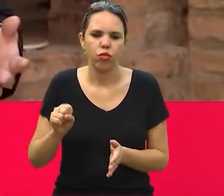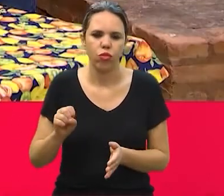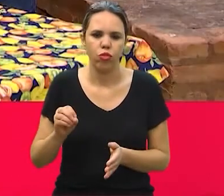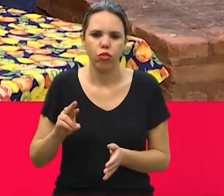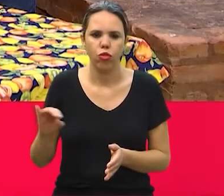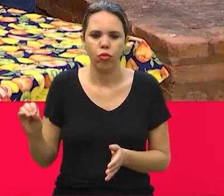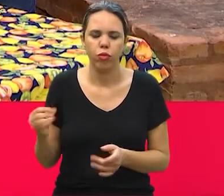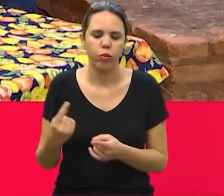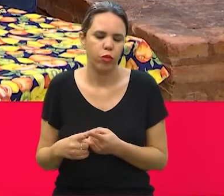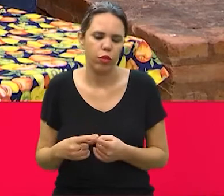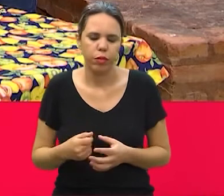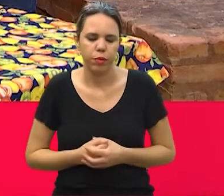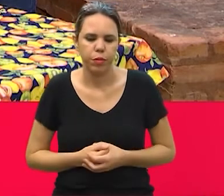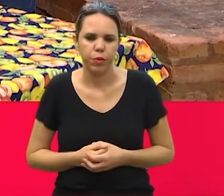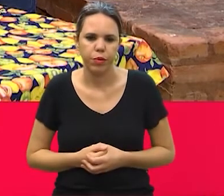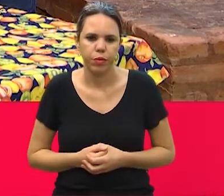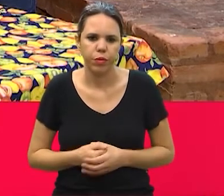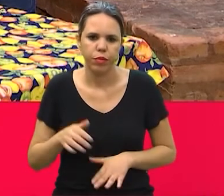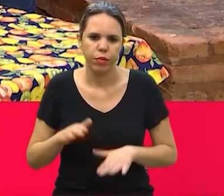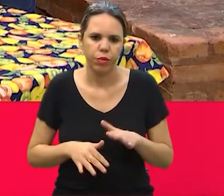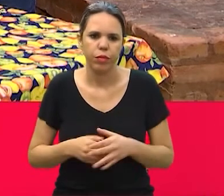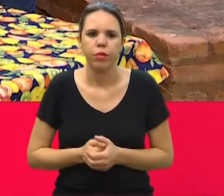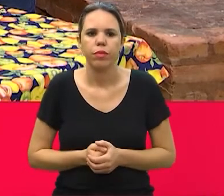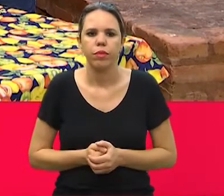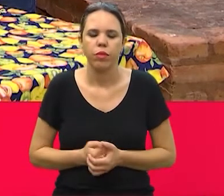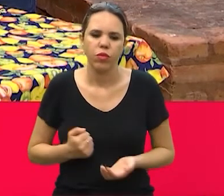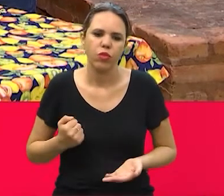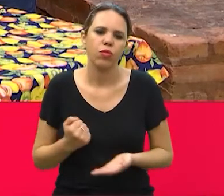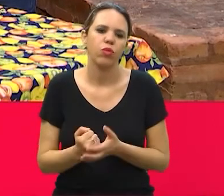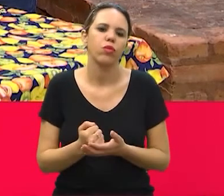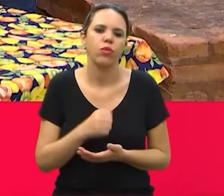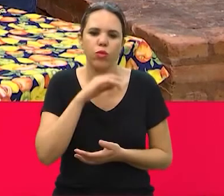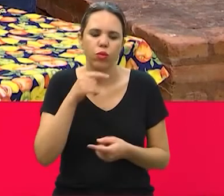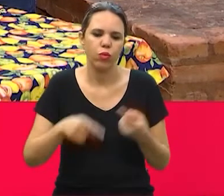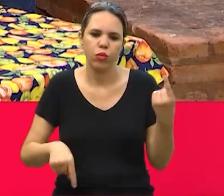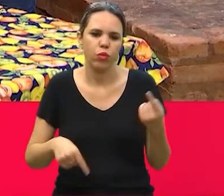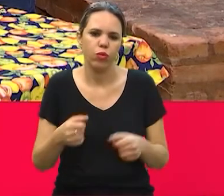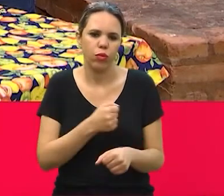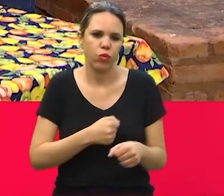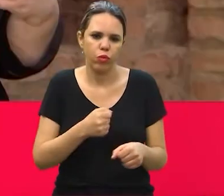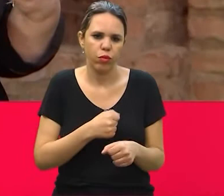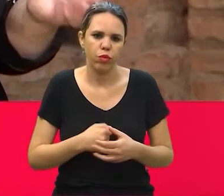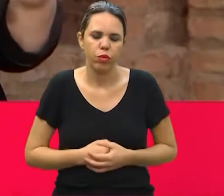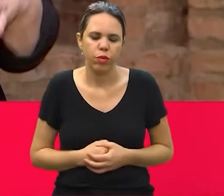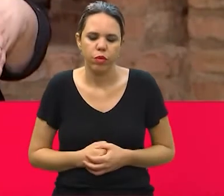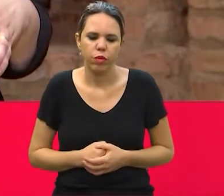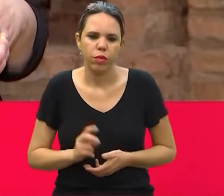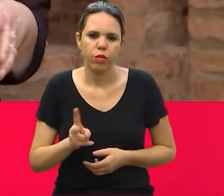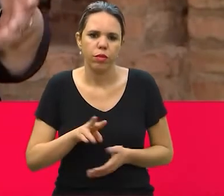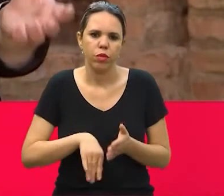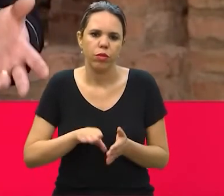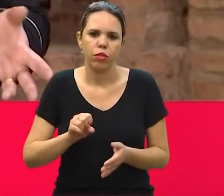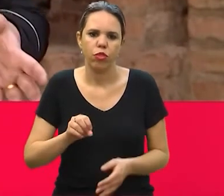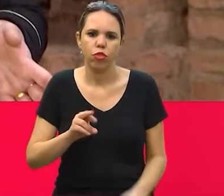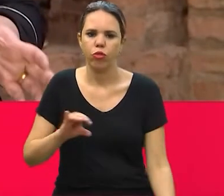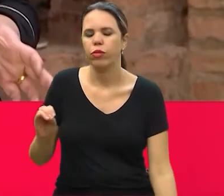né? Porque às vezes ele acaba ajudando a talhar um pouco a receita. Ah, entendi. Então, eu sempre tiro o